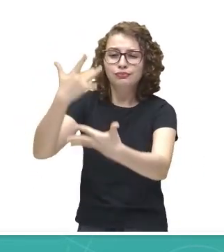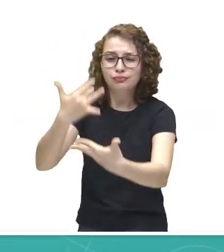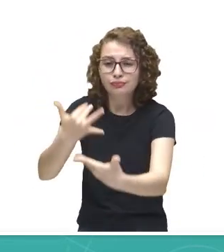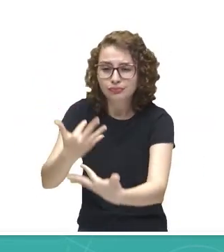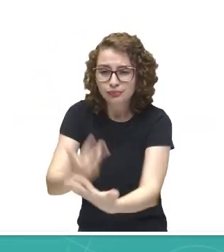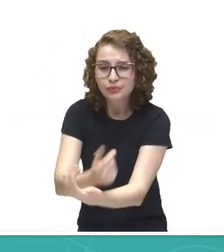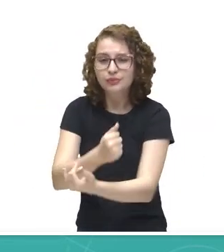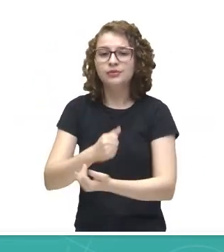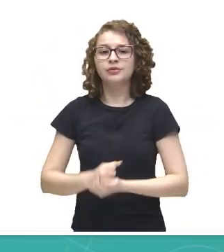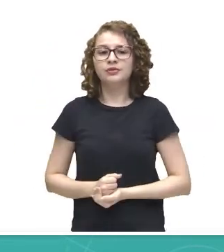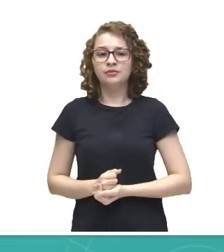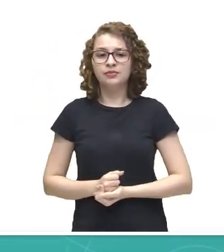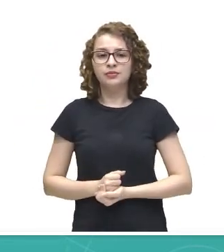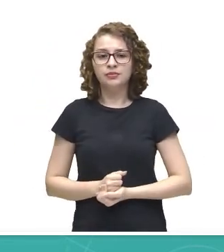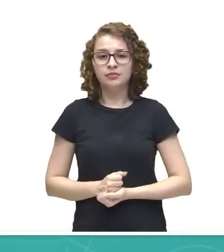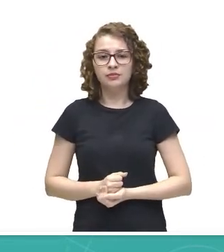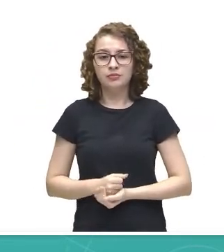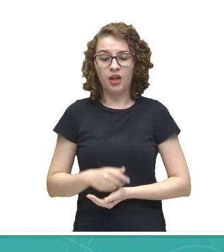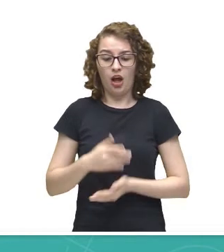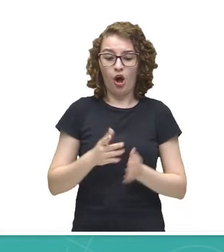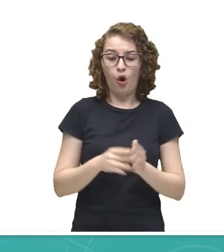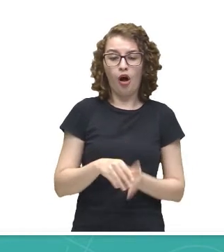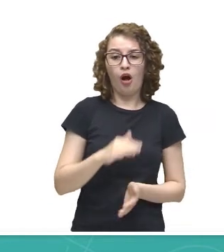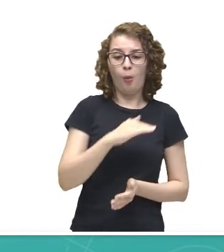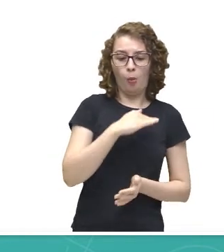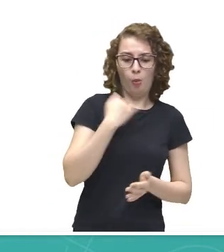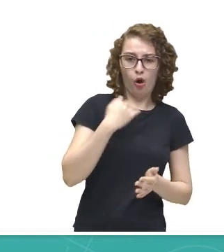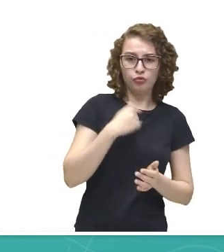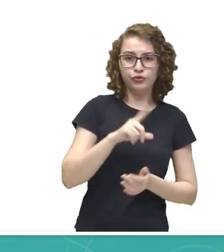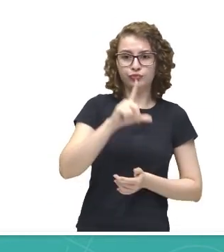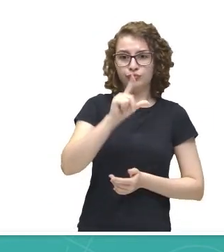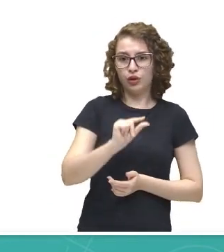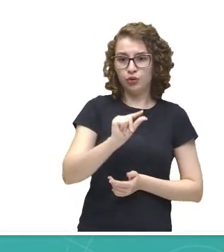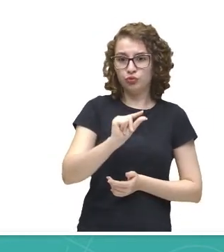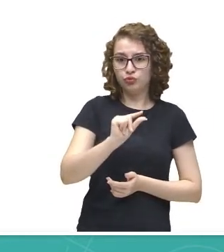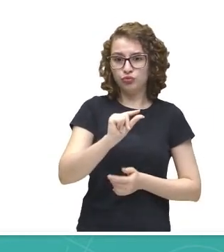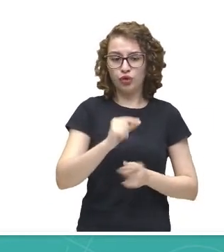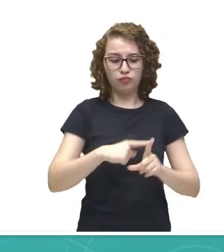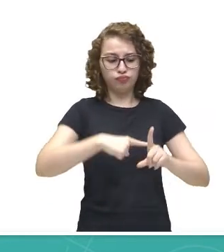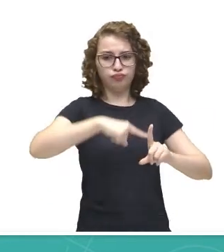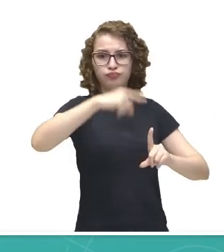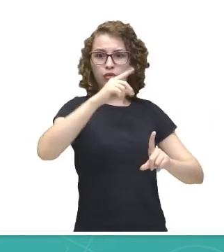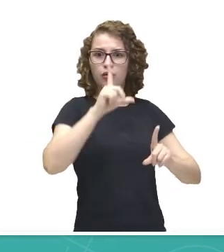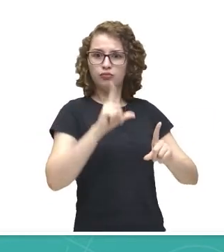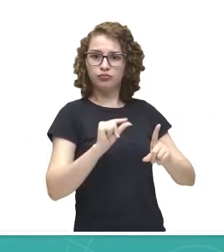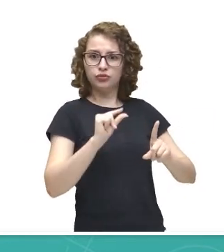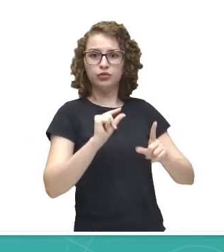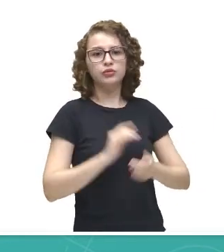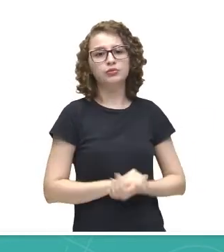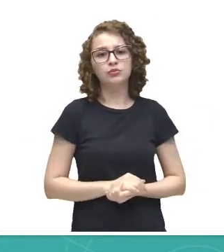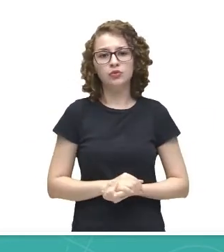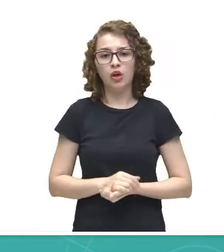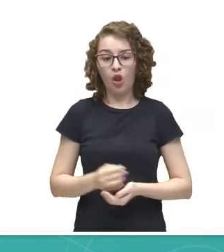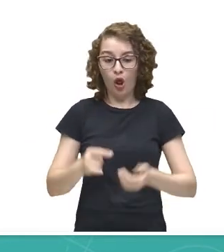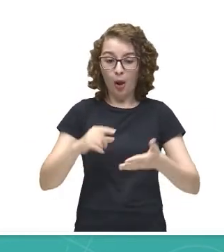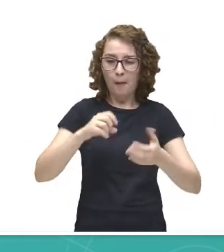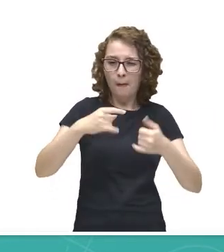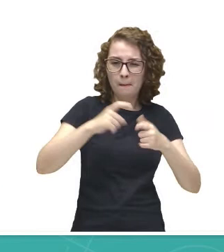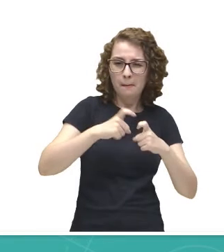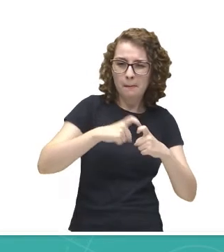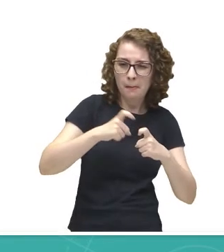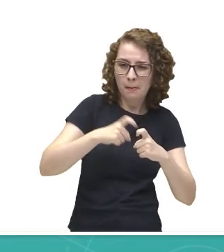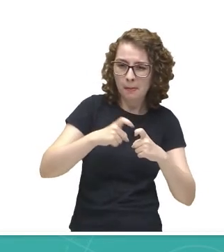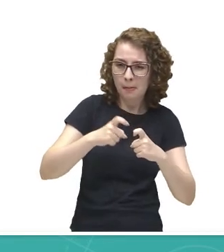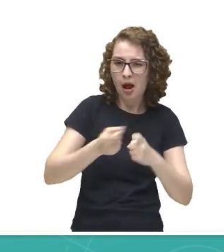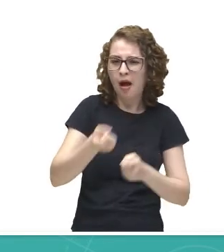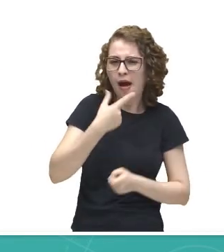das taxas de morbidade e mortalidade, redução do número de medicamentos prescritos.